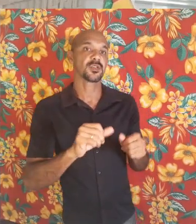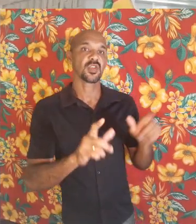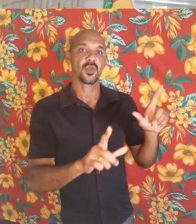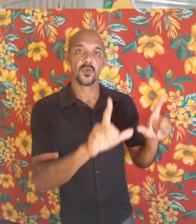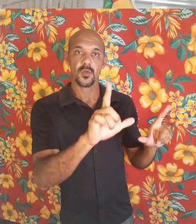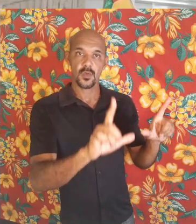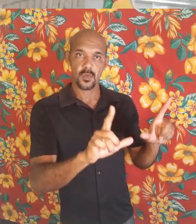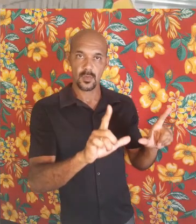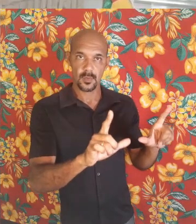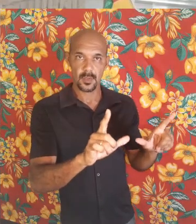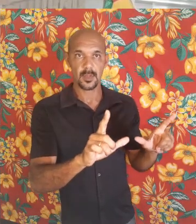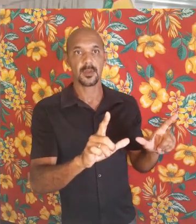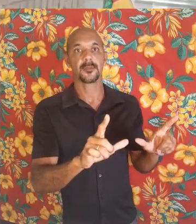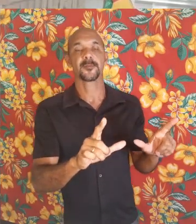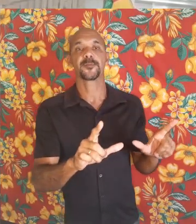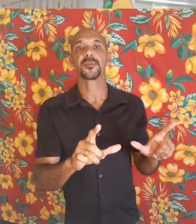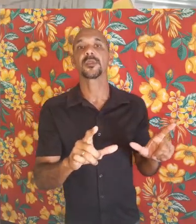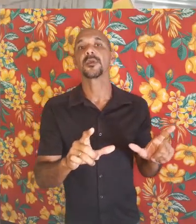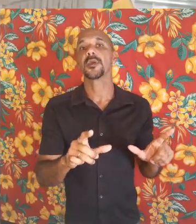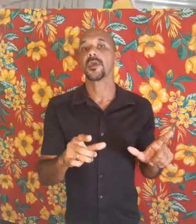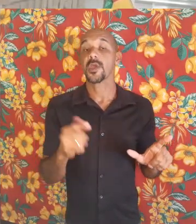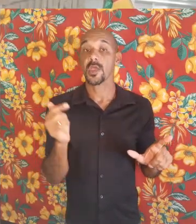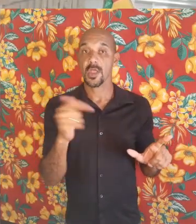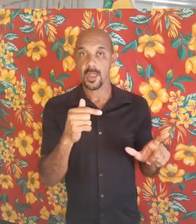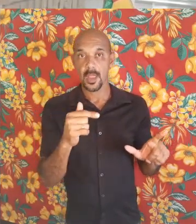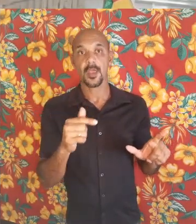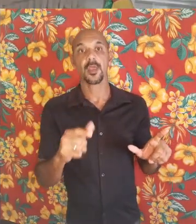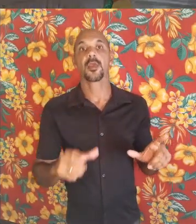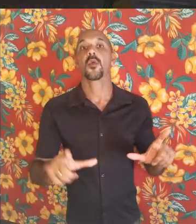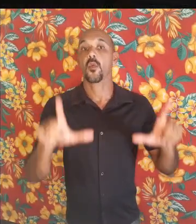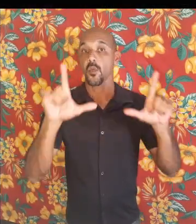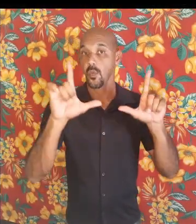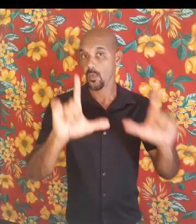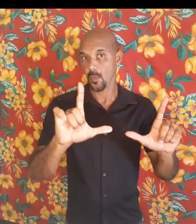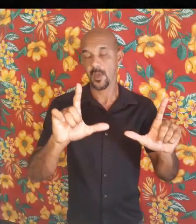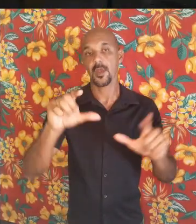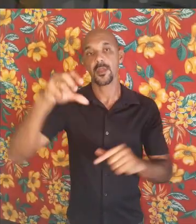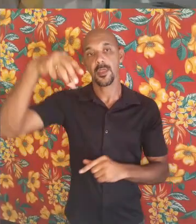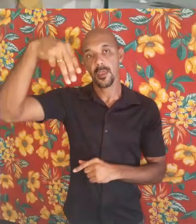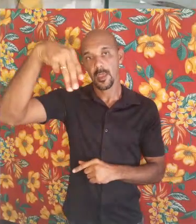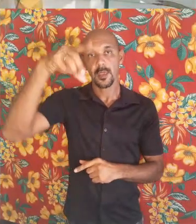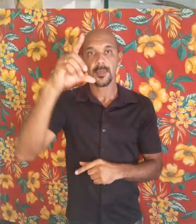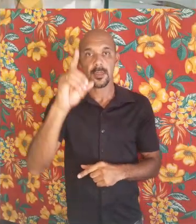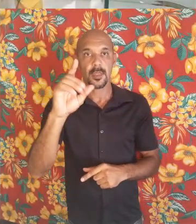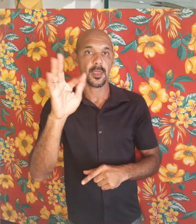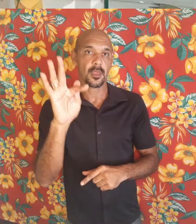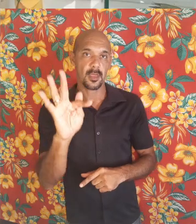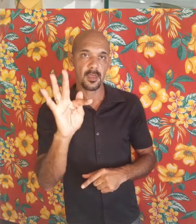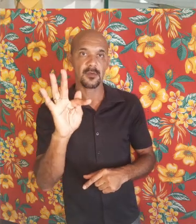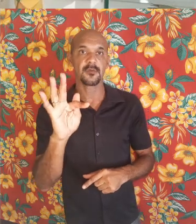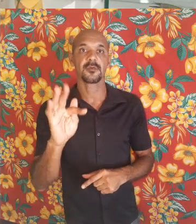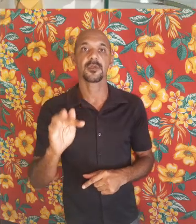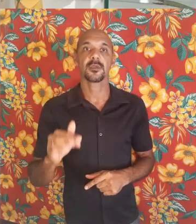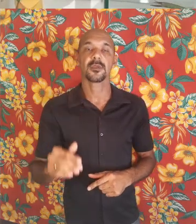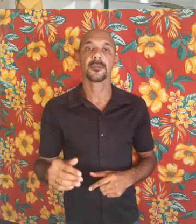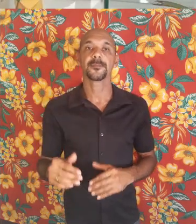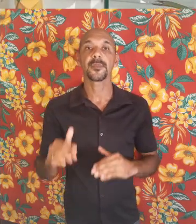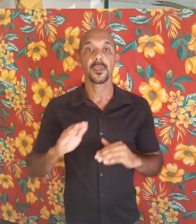Que é um quadro em MDF, né? Que é onde eu talho e pinto. O processo